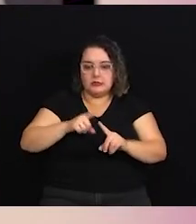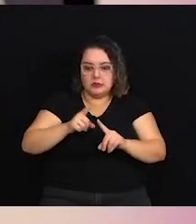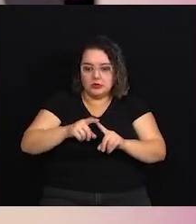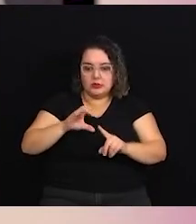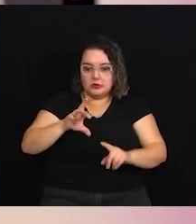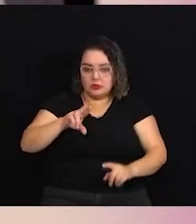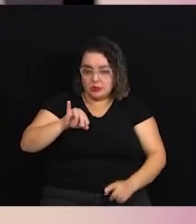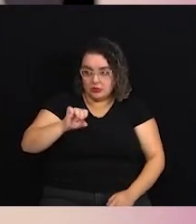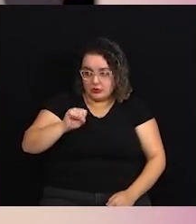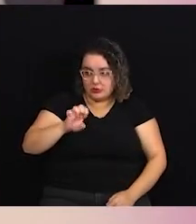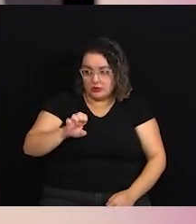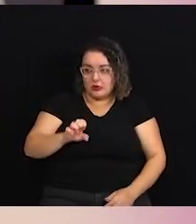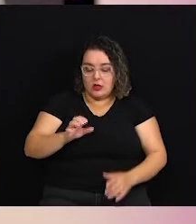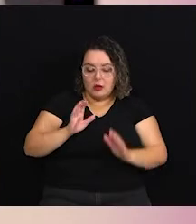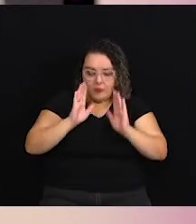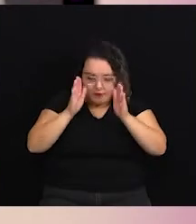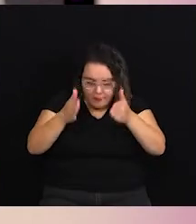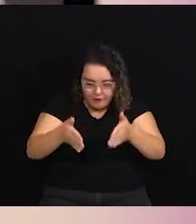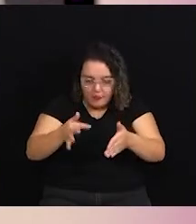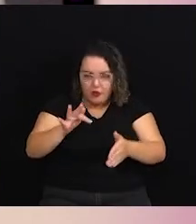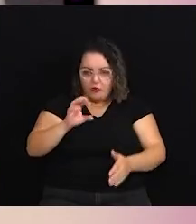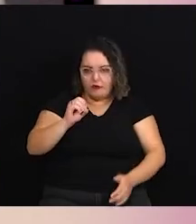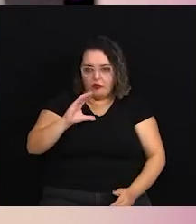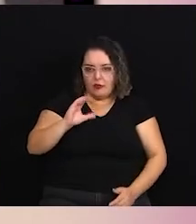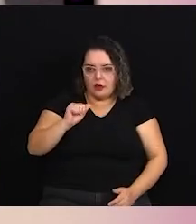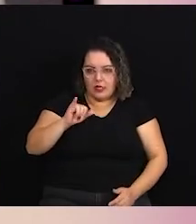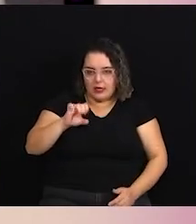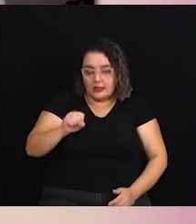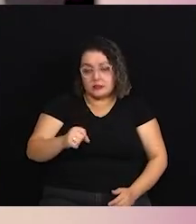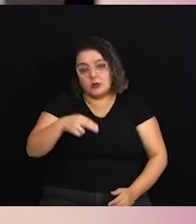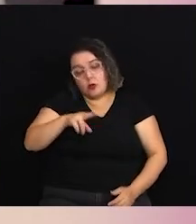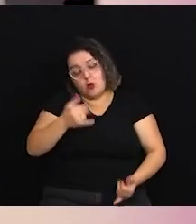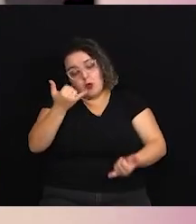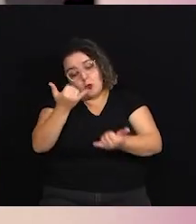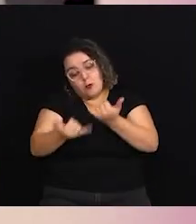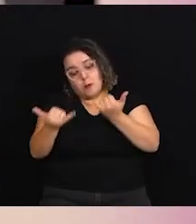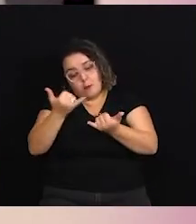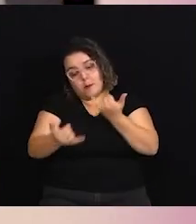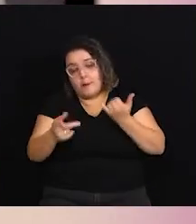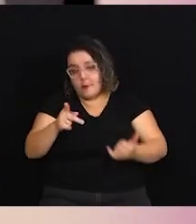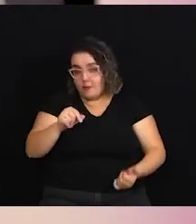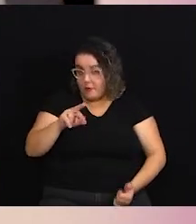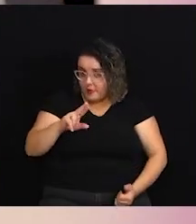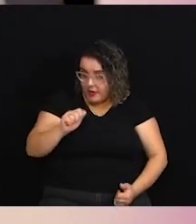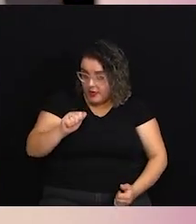crise que nós chamamos de crises focais o crises parciais elas